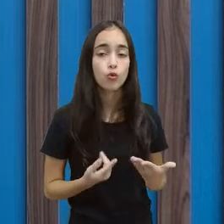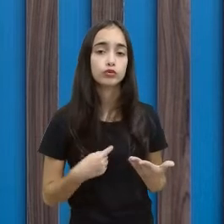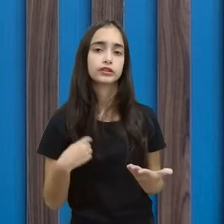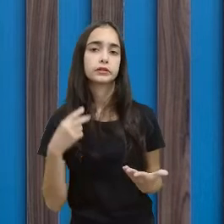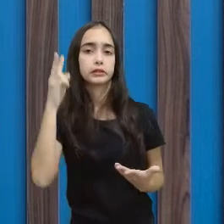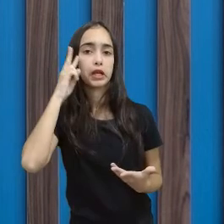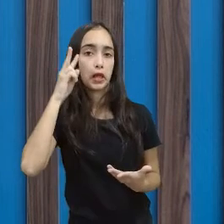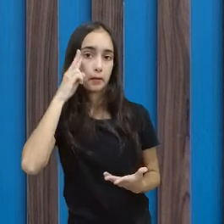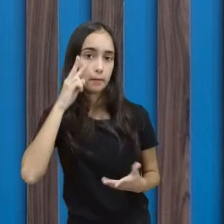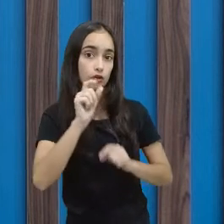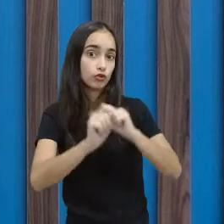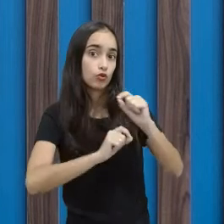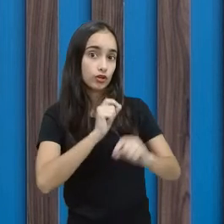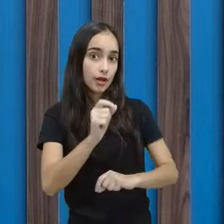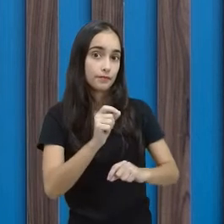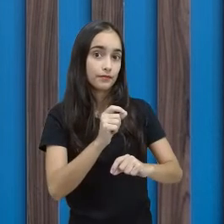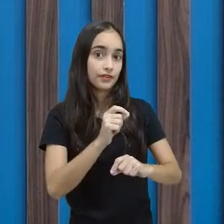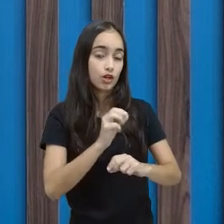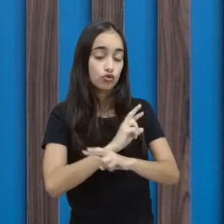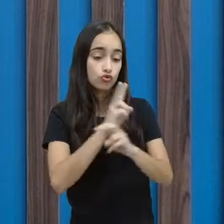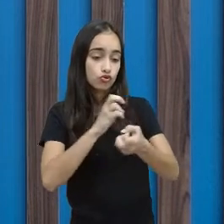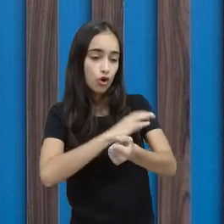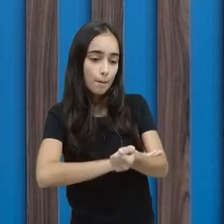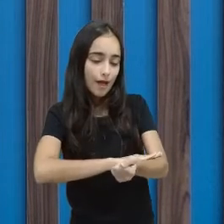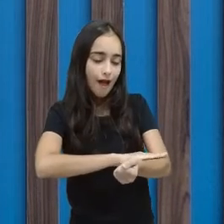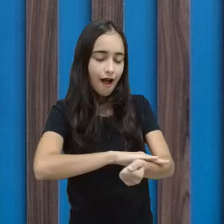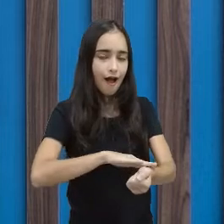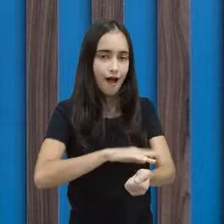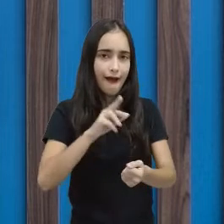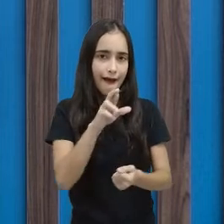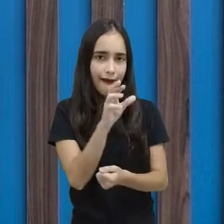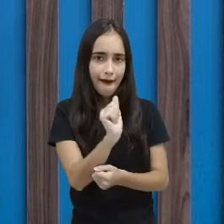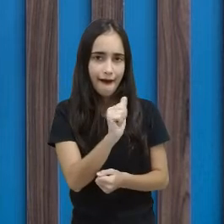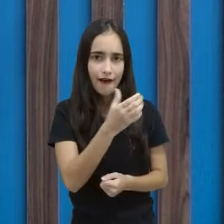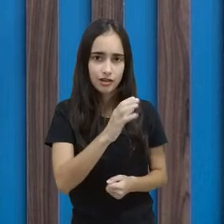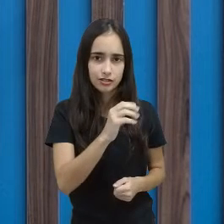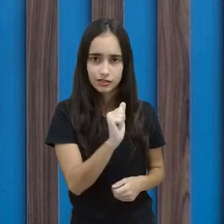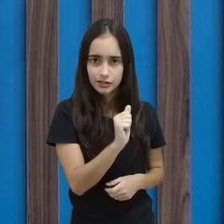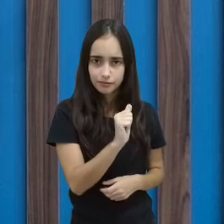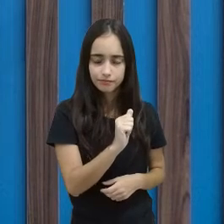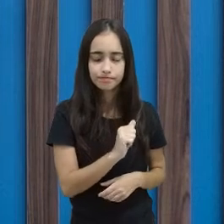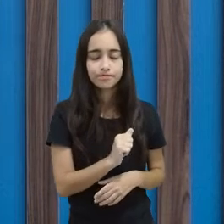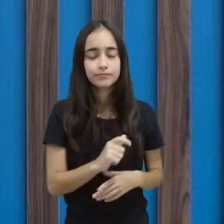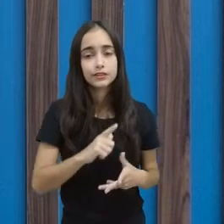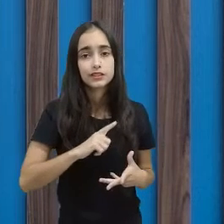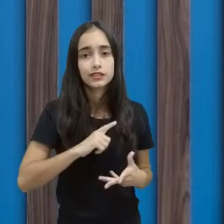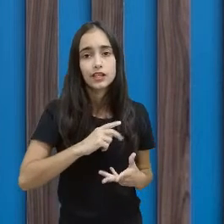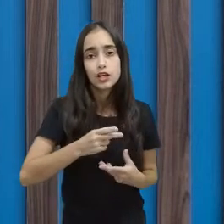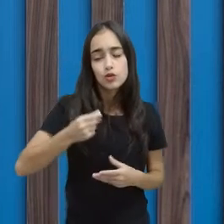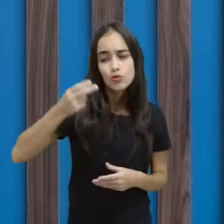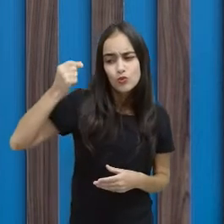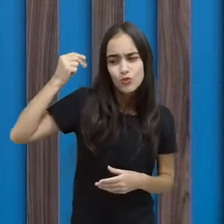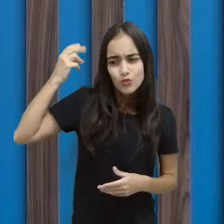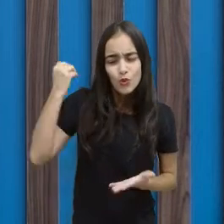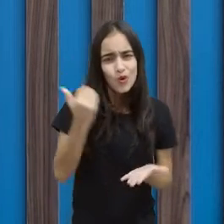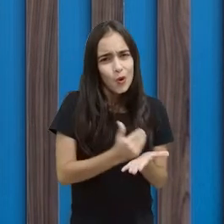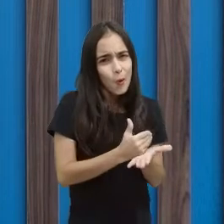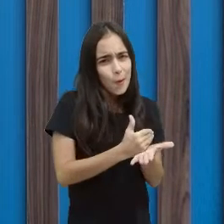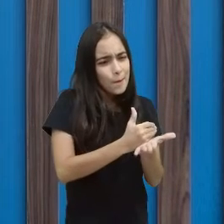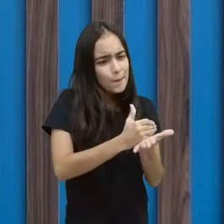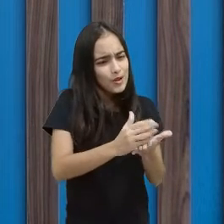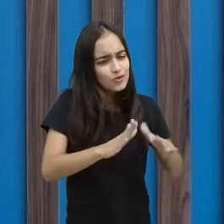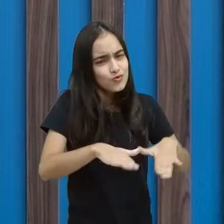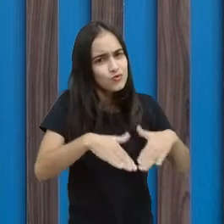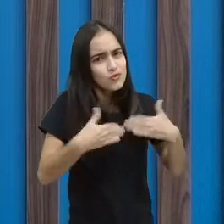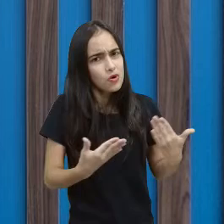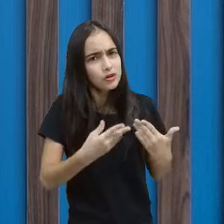isso é uma teoria que vem desde lá do finalzinho da Idade Média, né, do século XV, XVI, por aí, quando o bispo